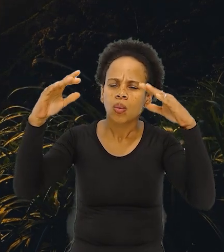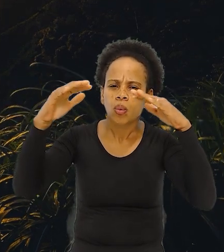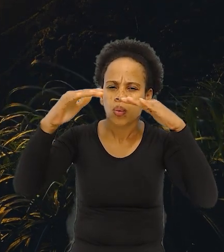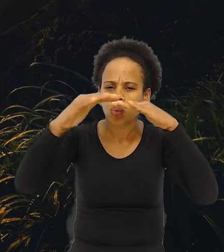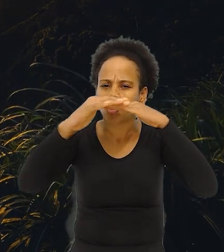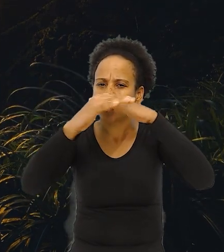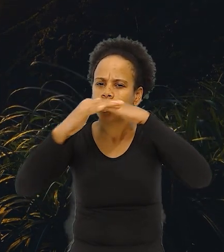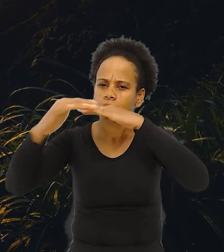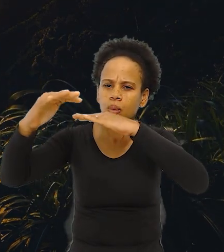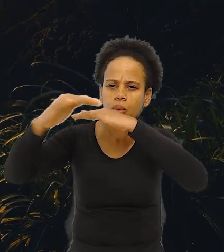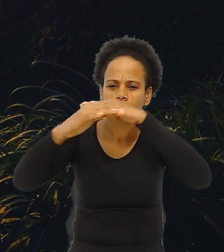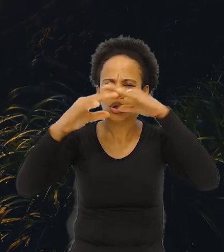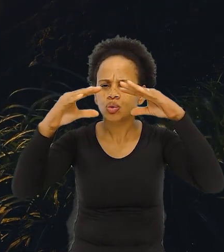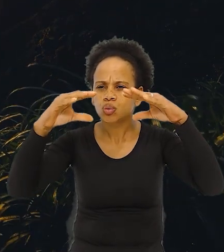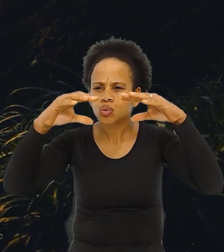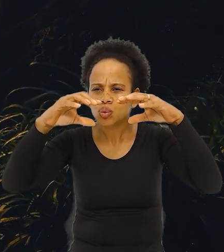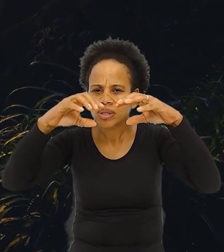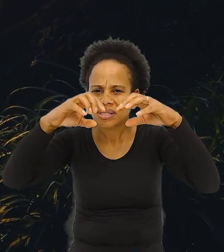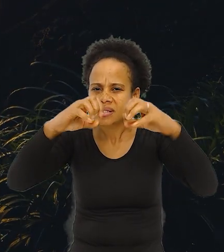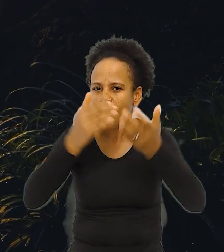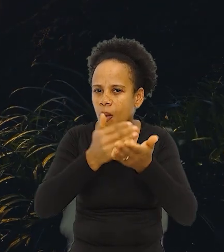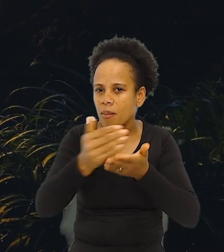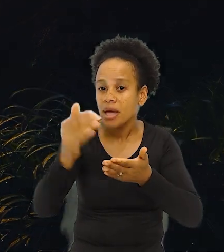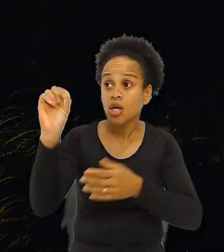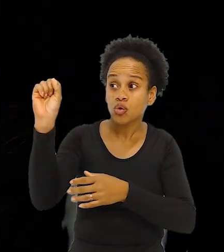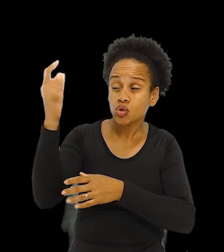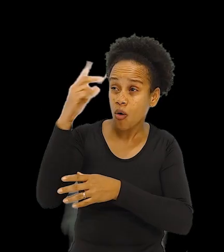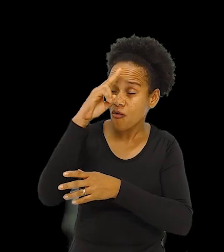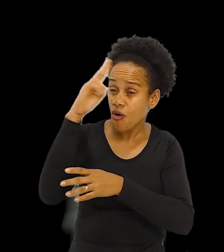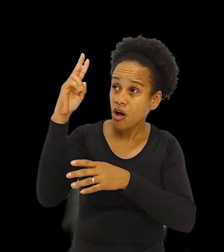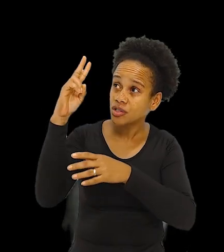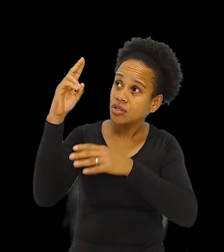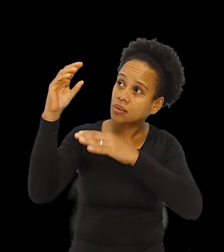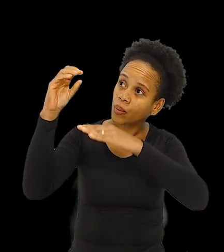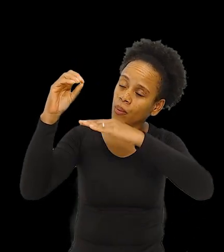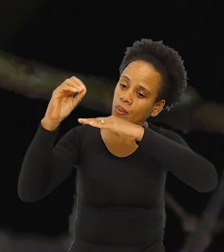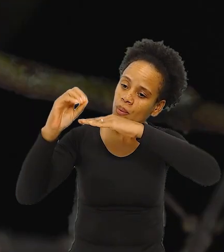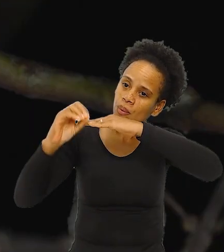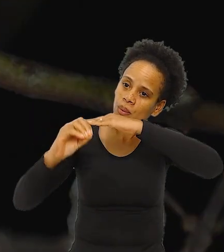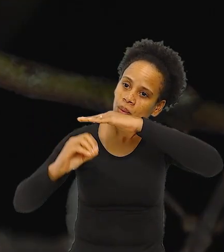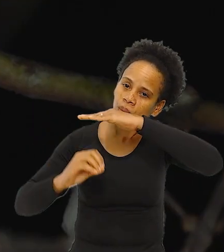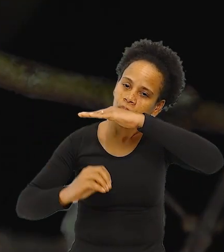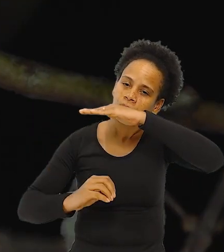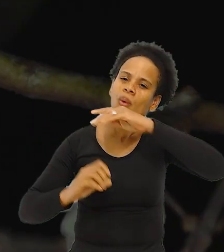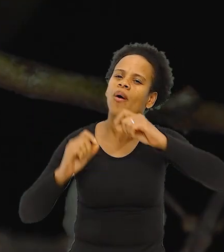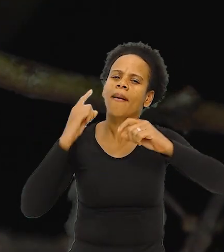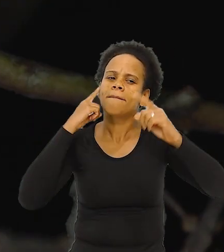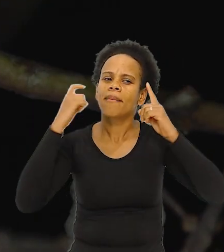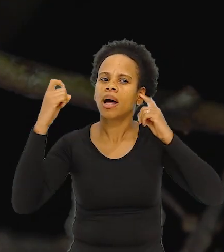sombras e o sol, antes vibrante, vai se transformando para compor a trilha sonora da